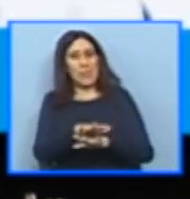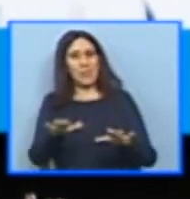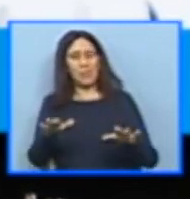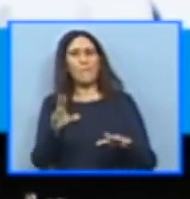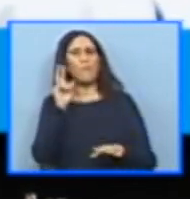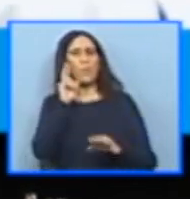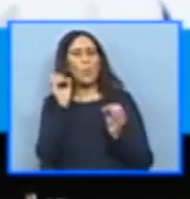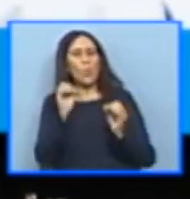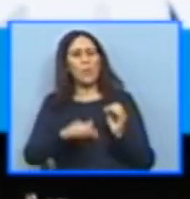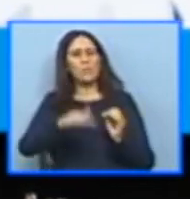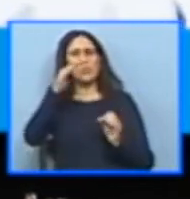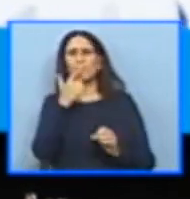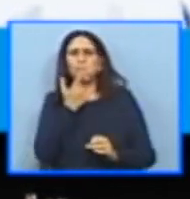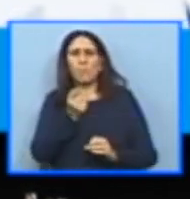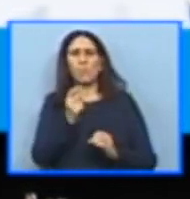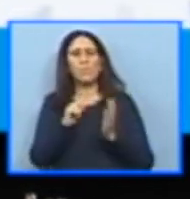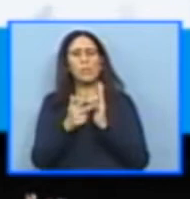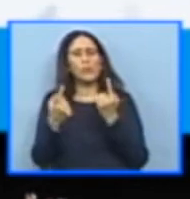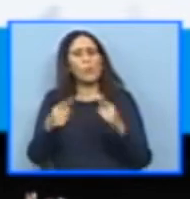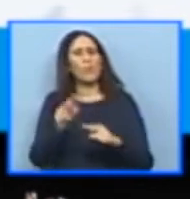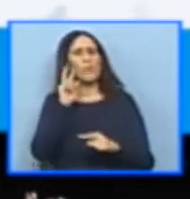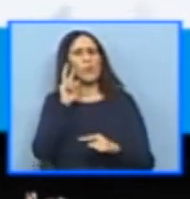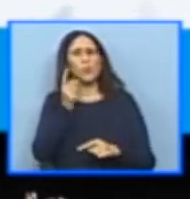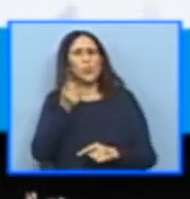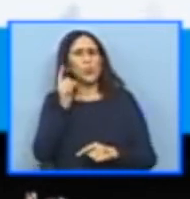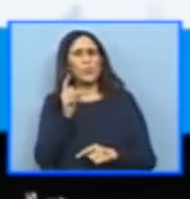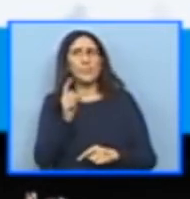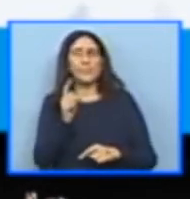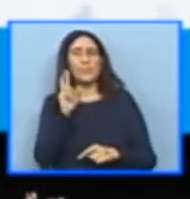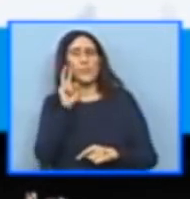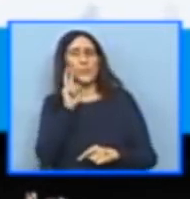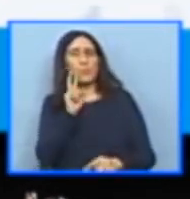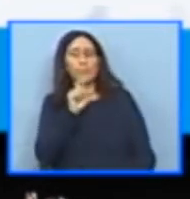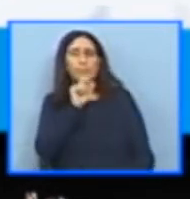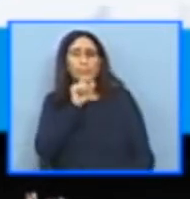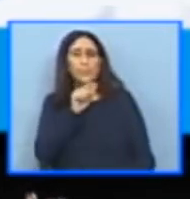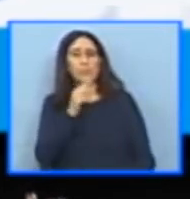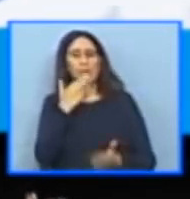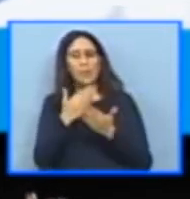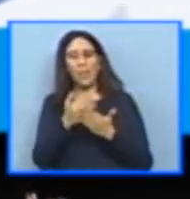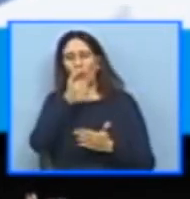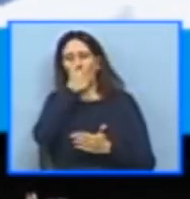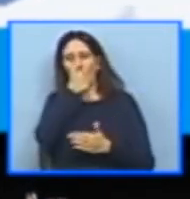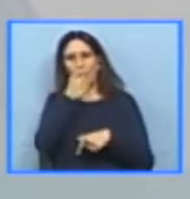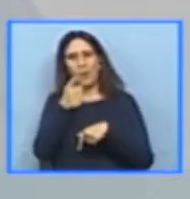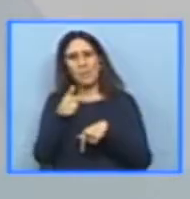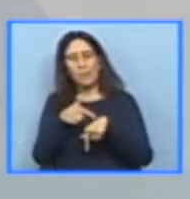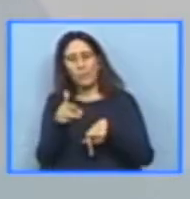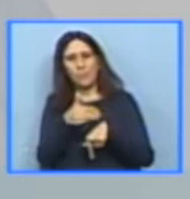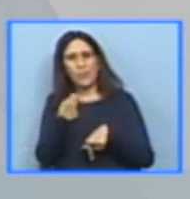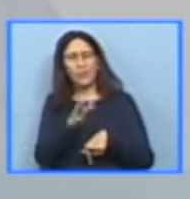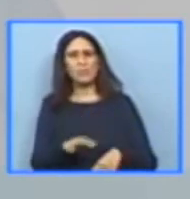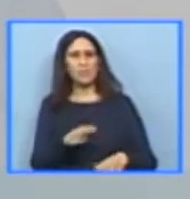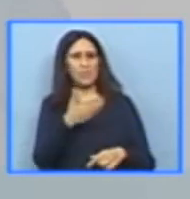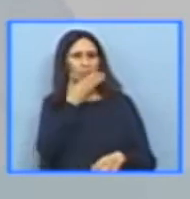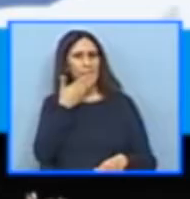de valores. A tecnologia, por si só, não é um valor. É um valor, eventualmente, para ocupar a criança naquele momento. Instrumental, não é?